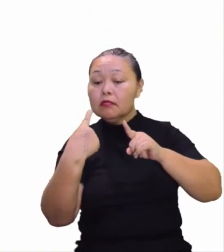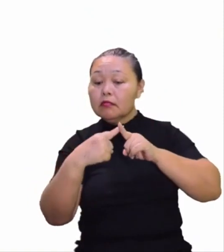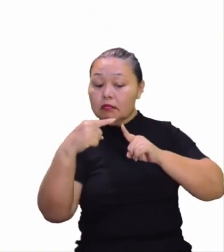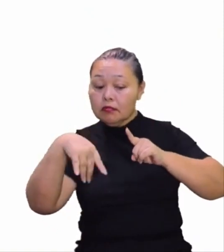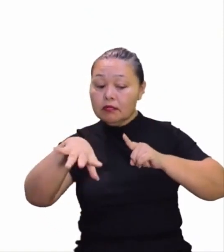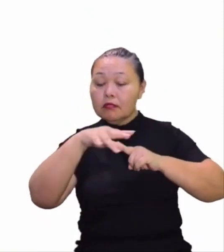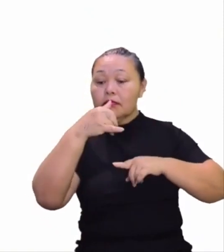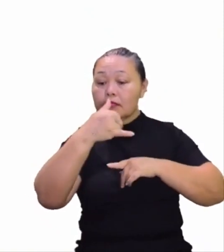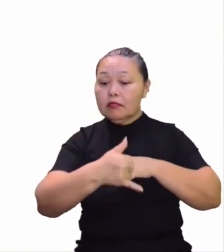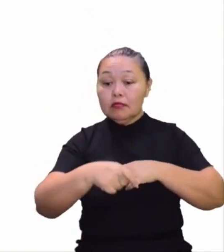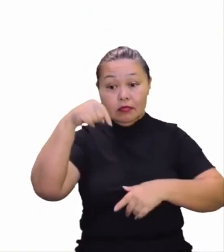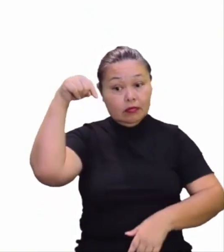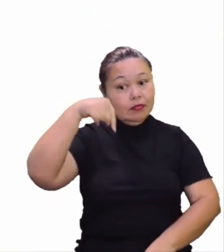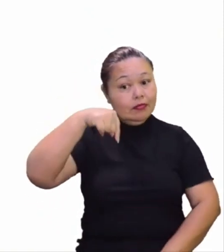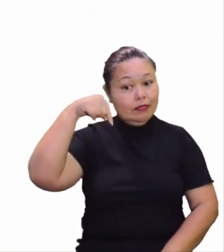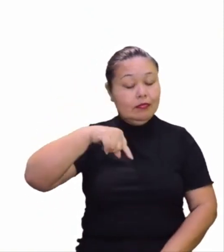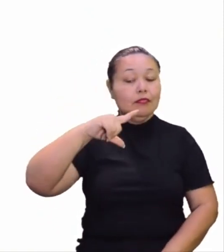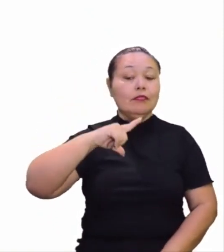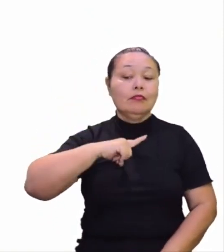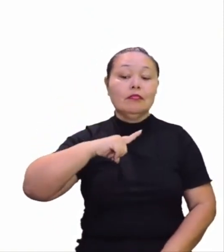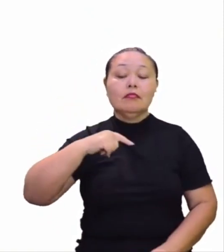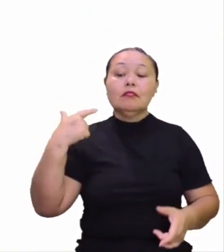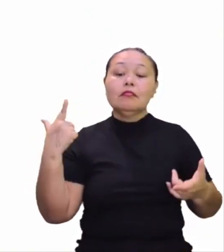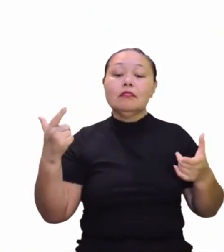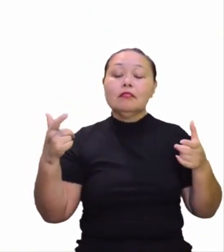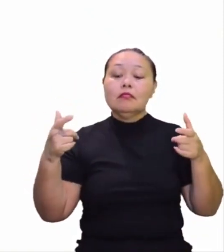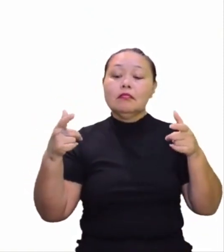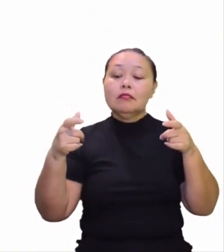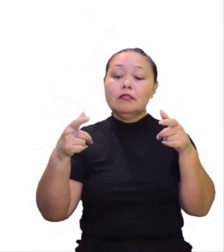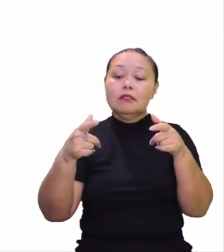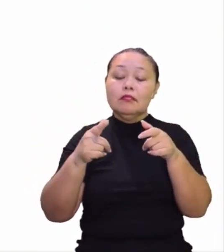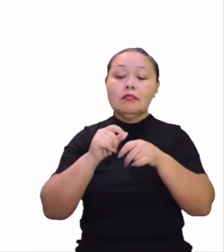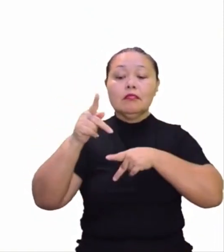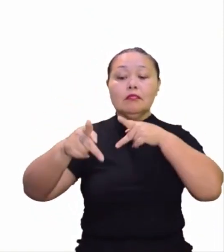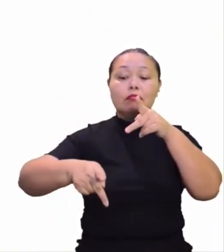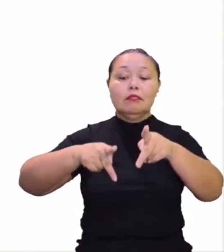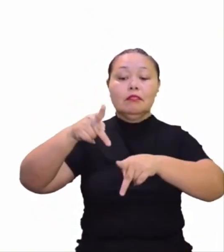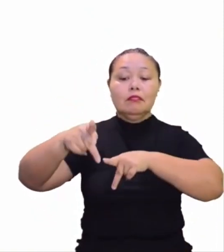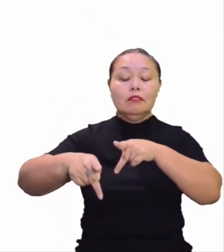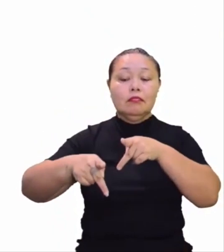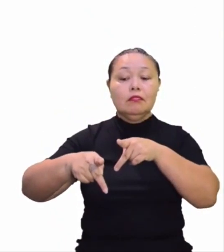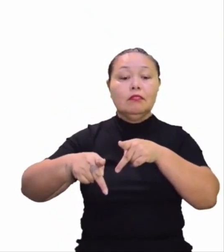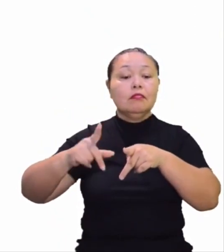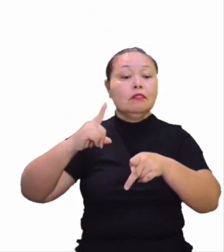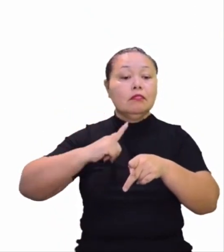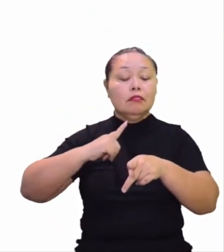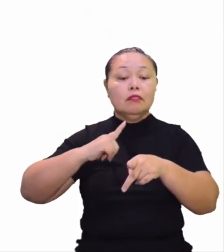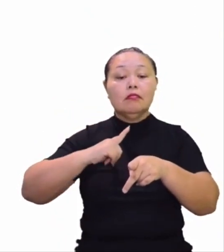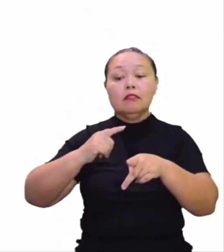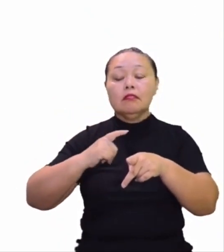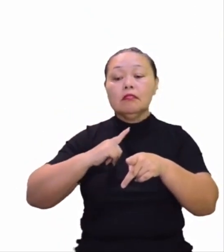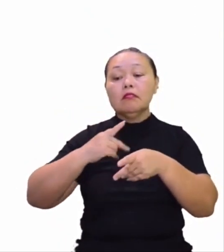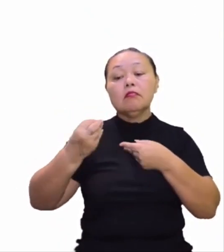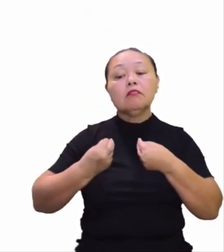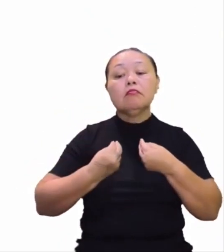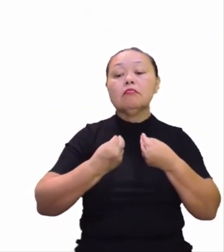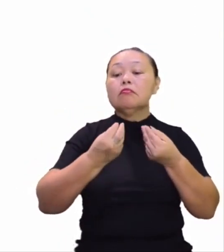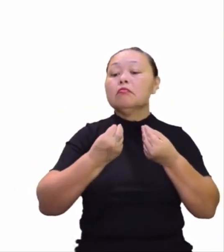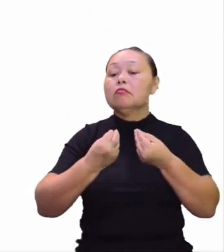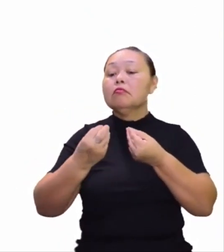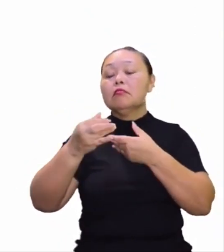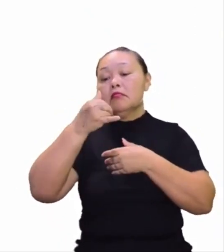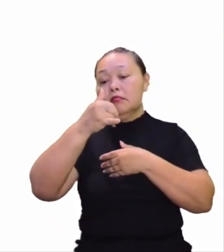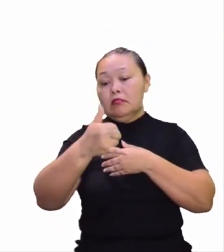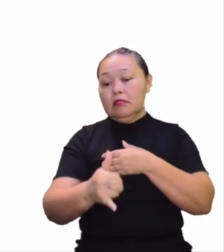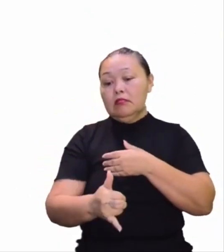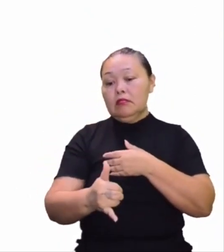a gente sabe que na Amazônia a gente tem uma menor concentração populacional e a gente até tem uma oferta